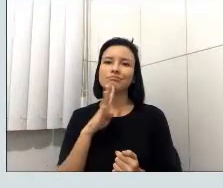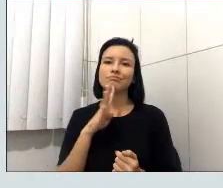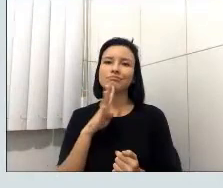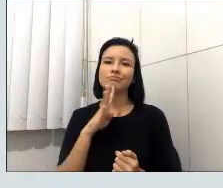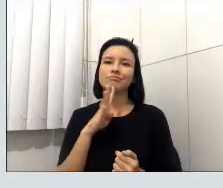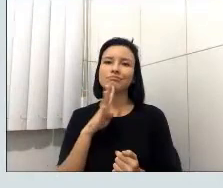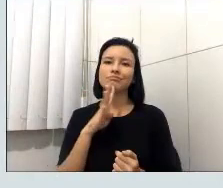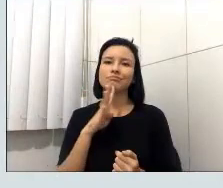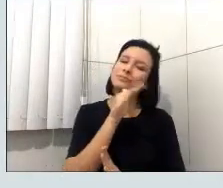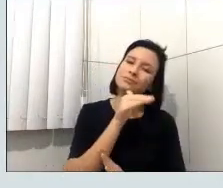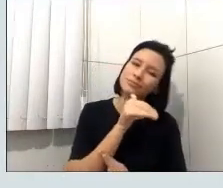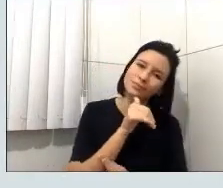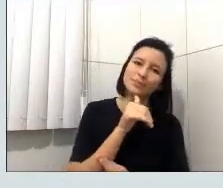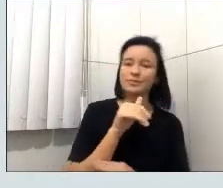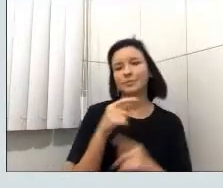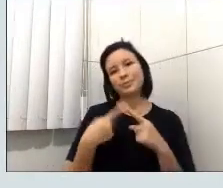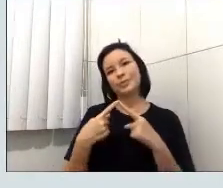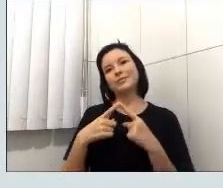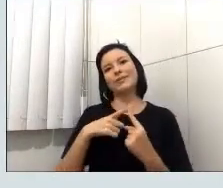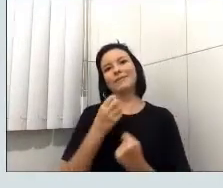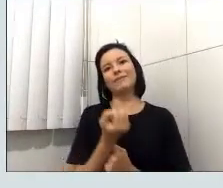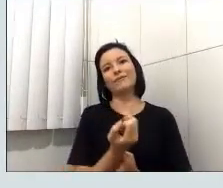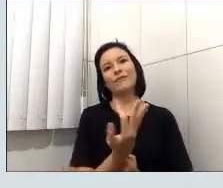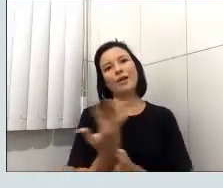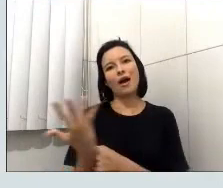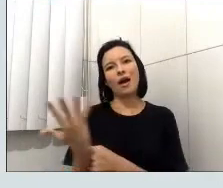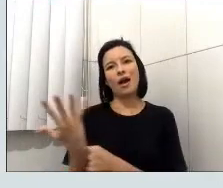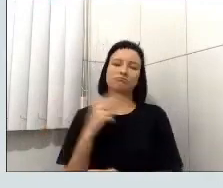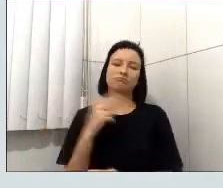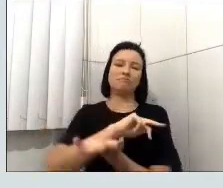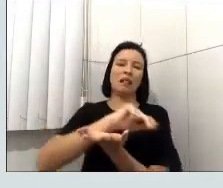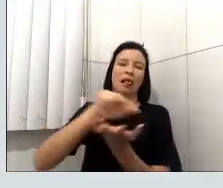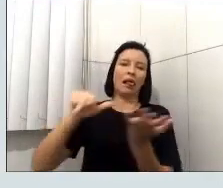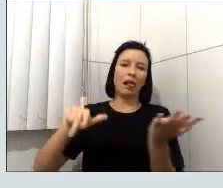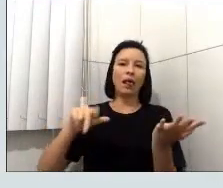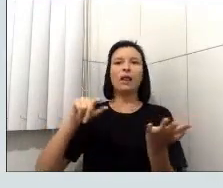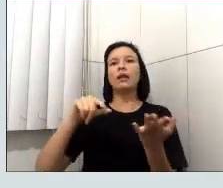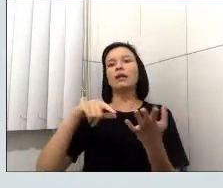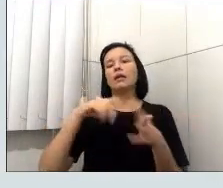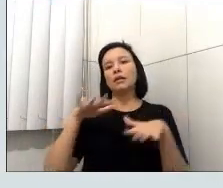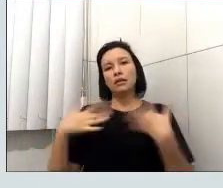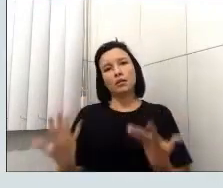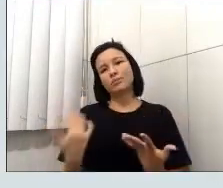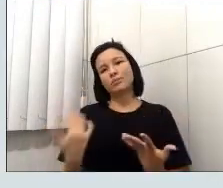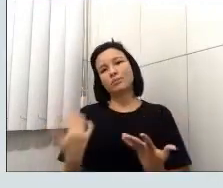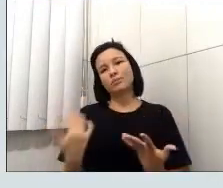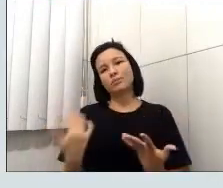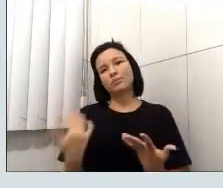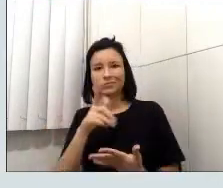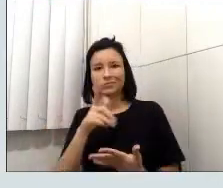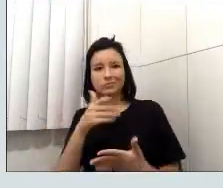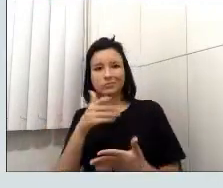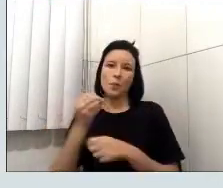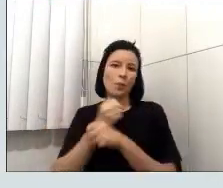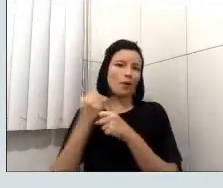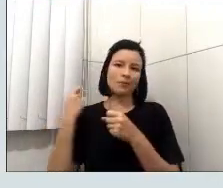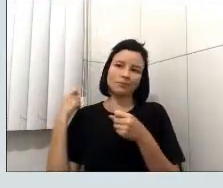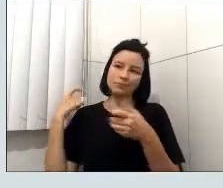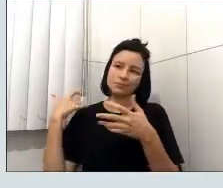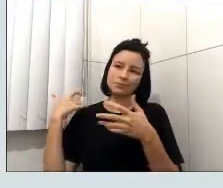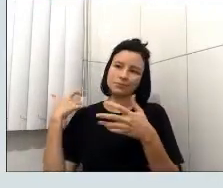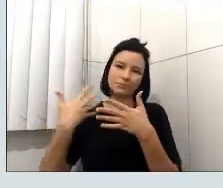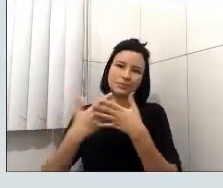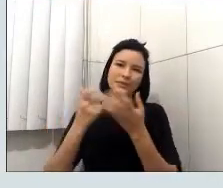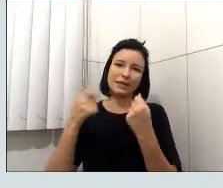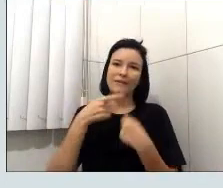abarcar todos os pontos necessários. A gente não conseguiria nem se a gente passasse o ano inteiro falando